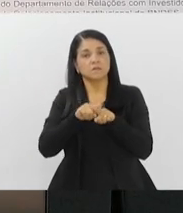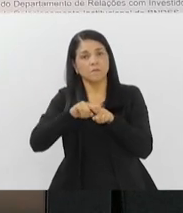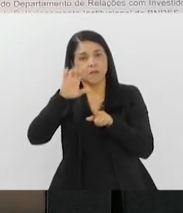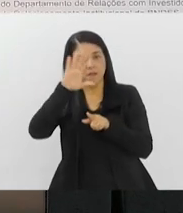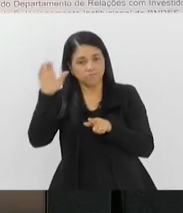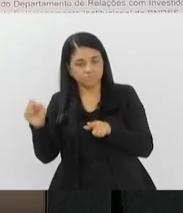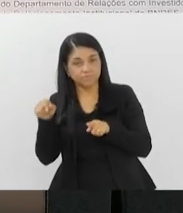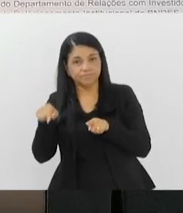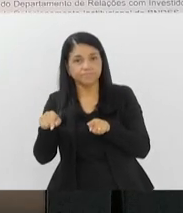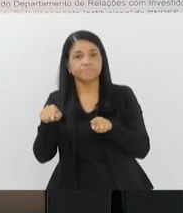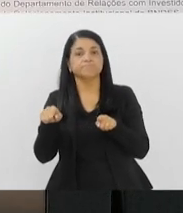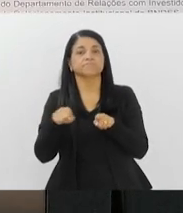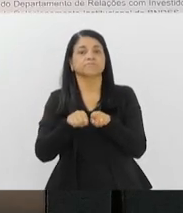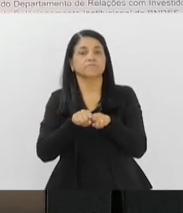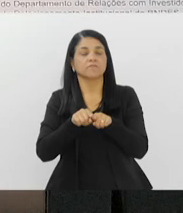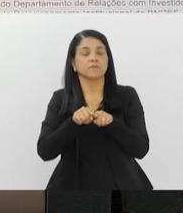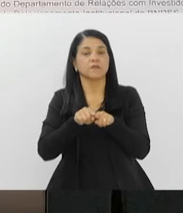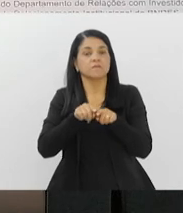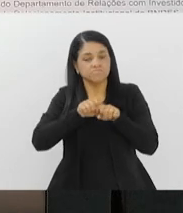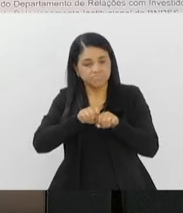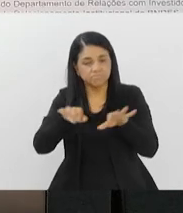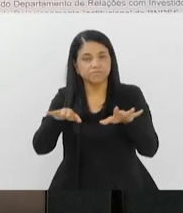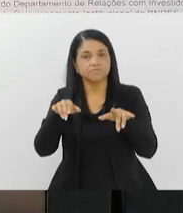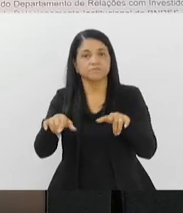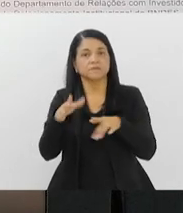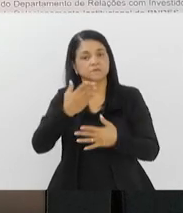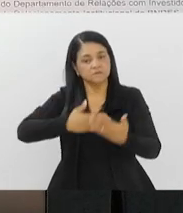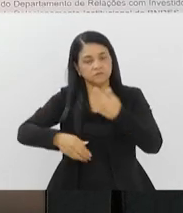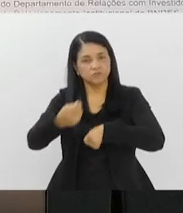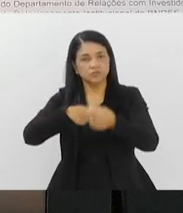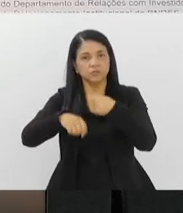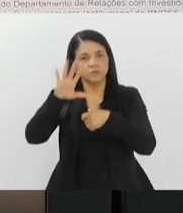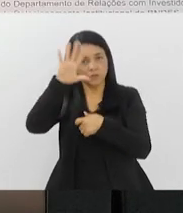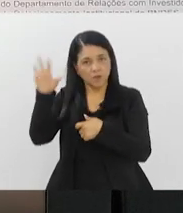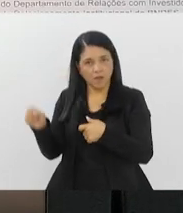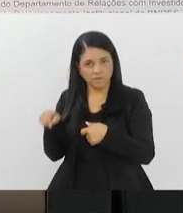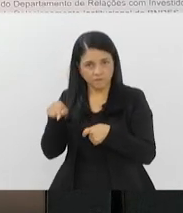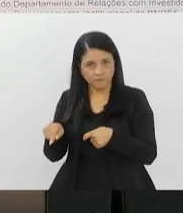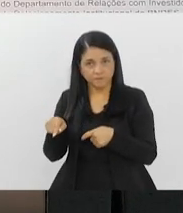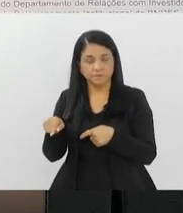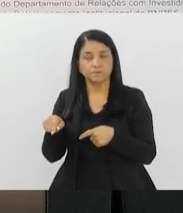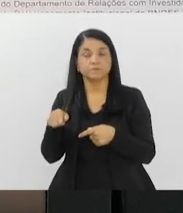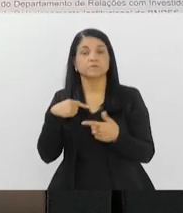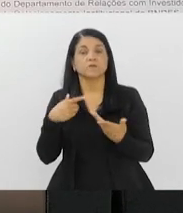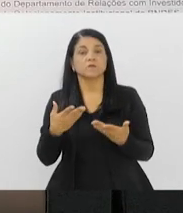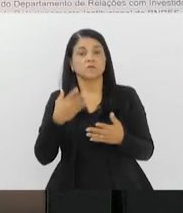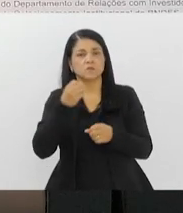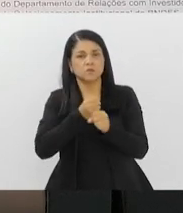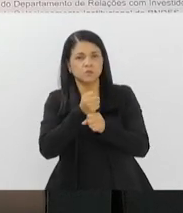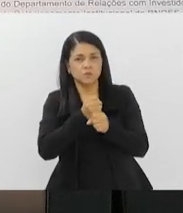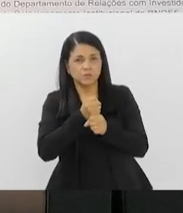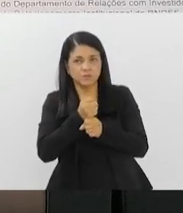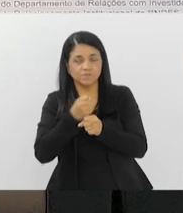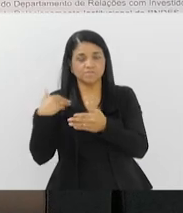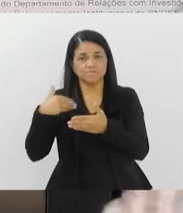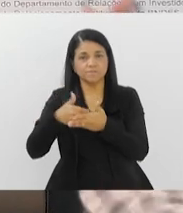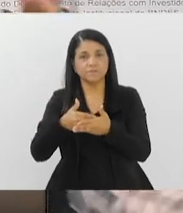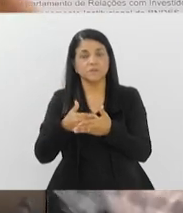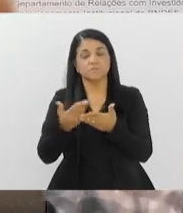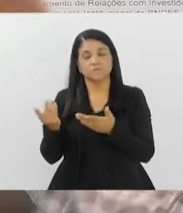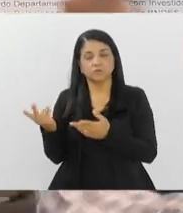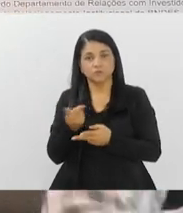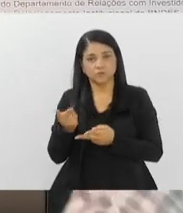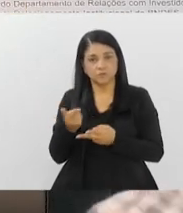novos horizontes em um dos mercados mais dinâmicos da África. Nos últimos anos, o comércio bilateral